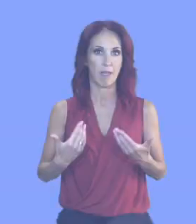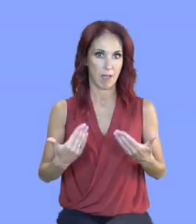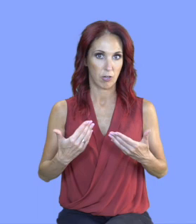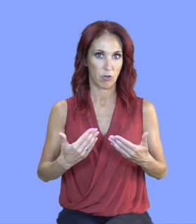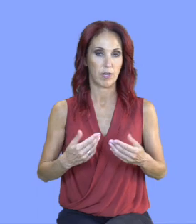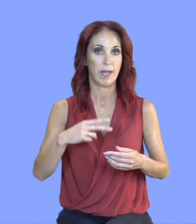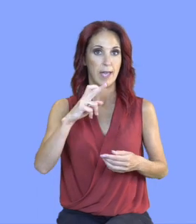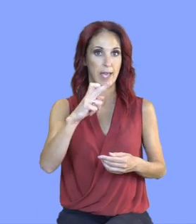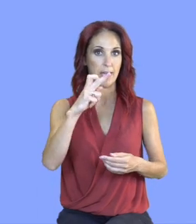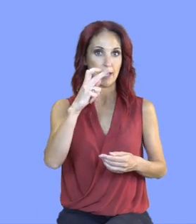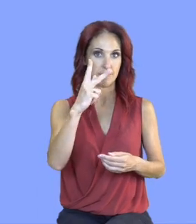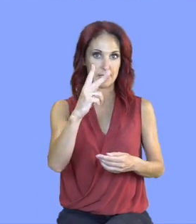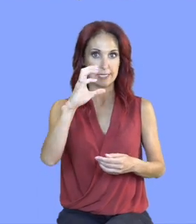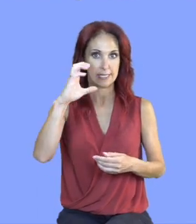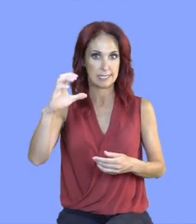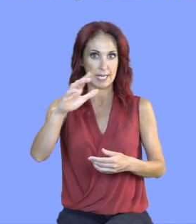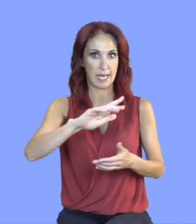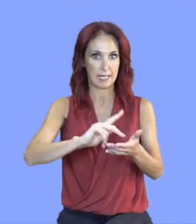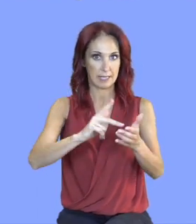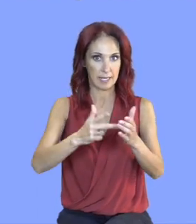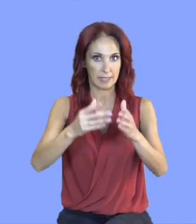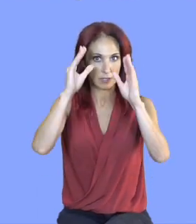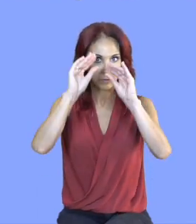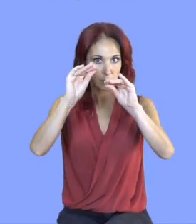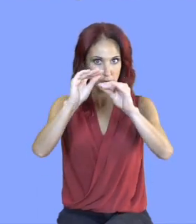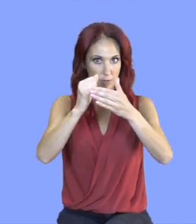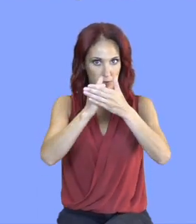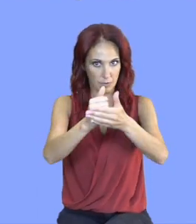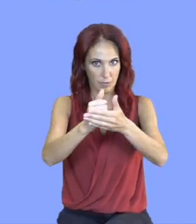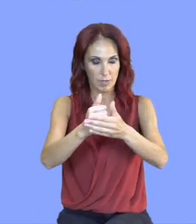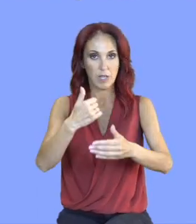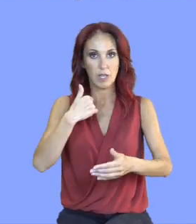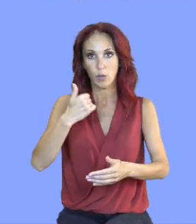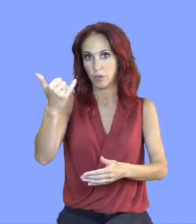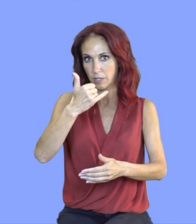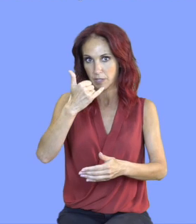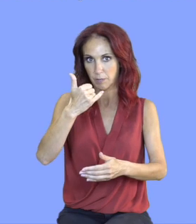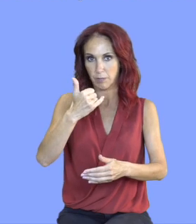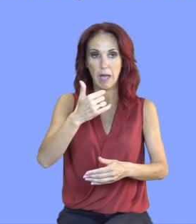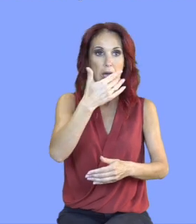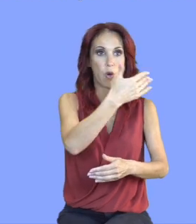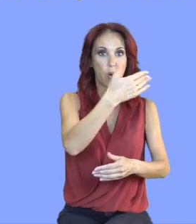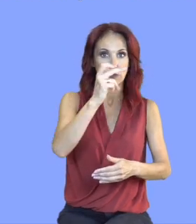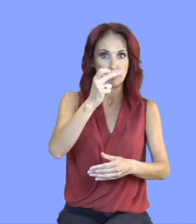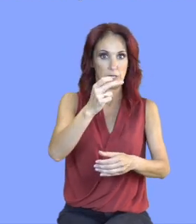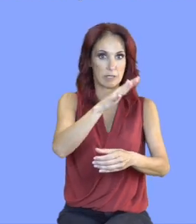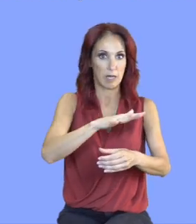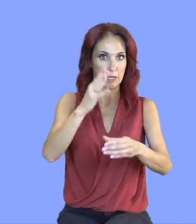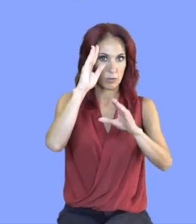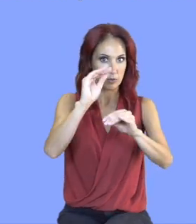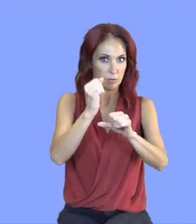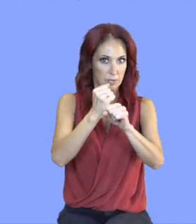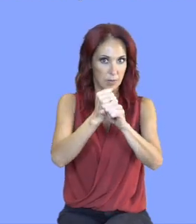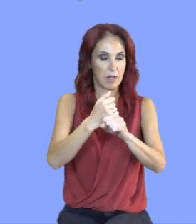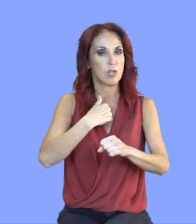Estou a frequentar o processo de RVCC profissional na área técnica da ação educativa. Tenho o 12º ano, trabalho há 11 anos na área da